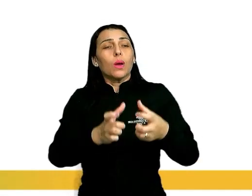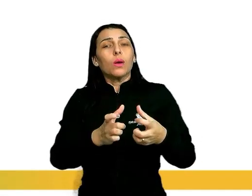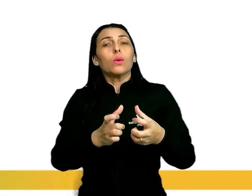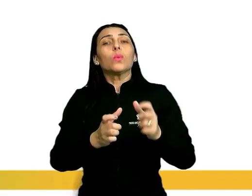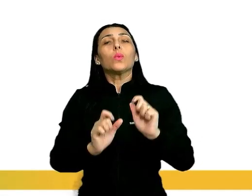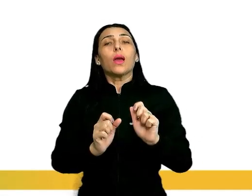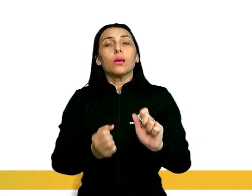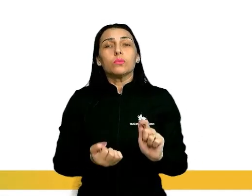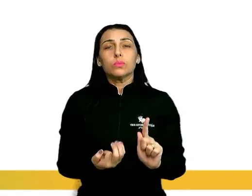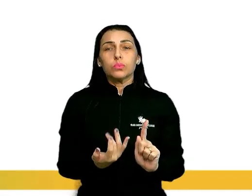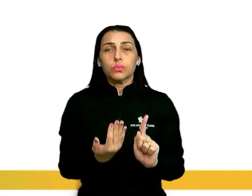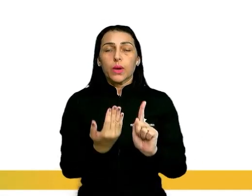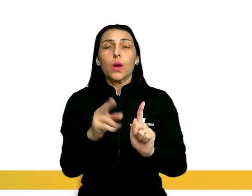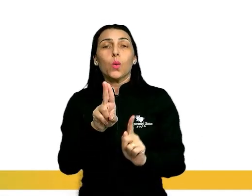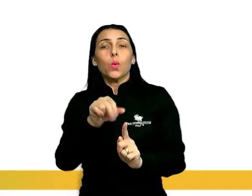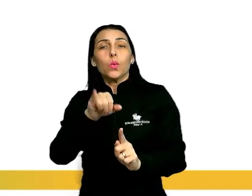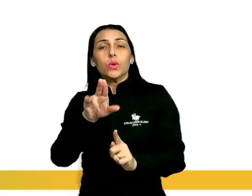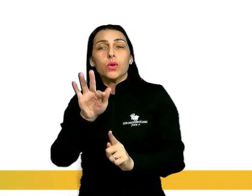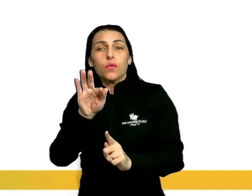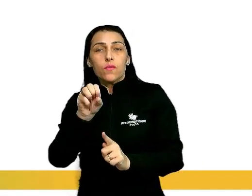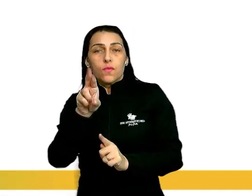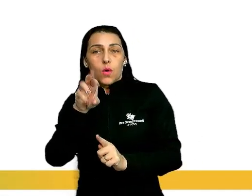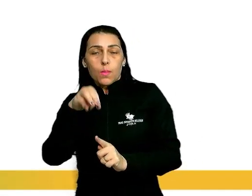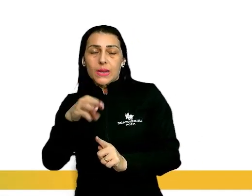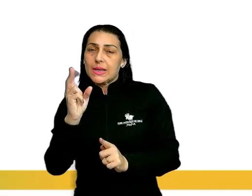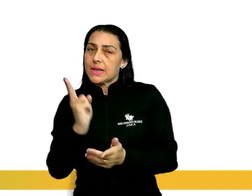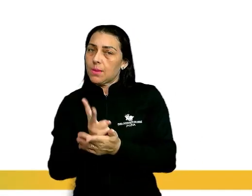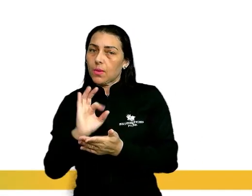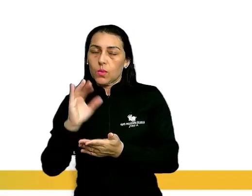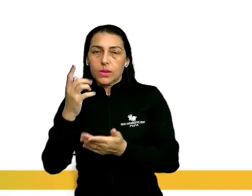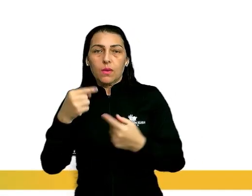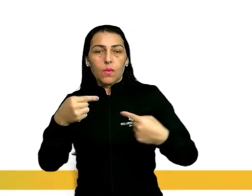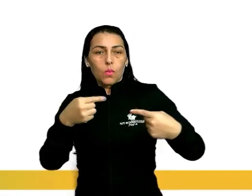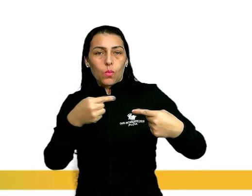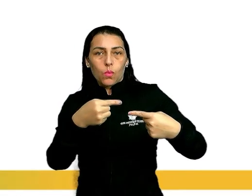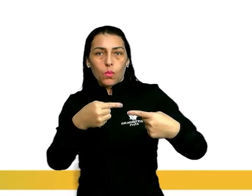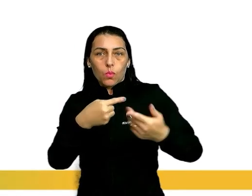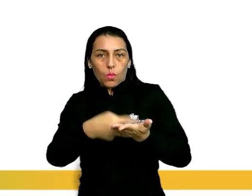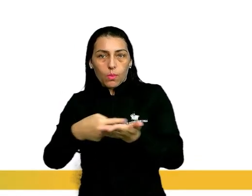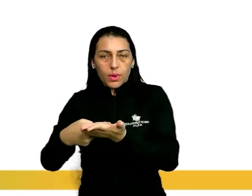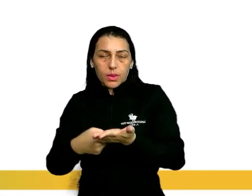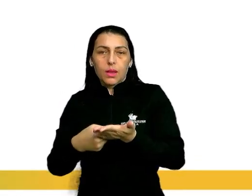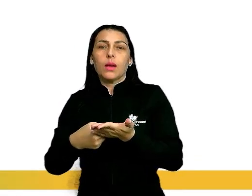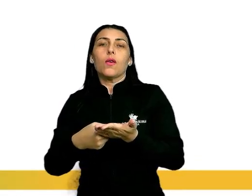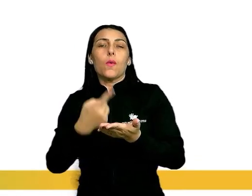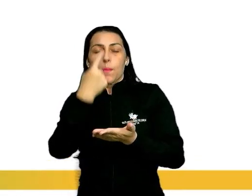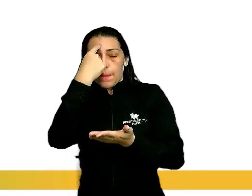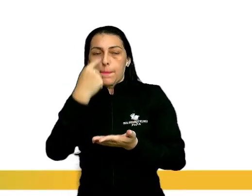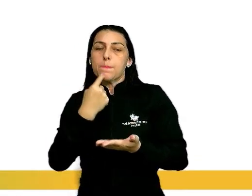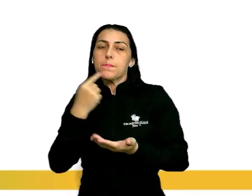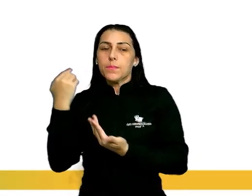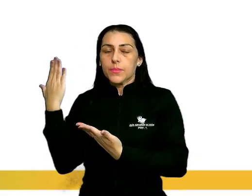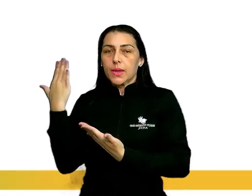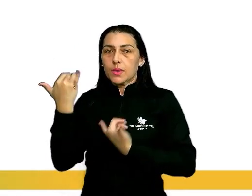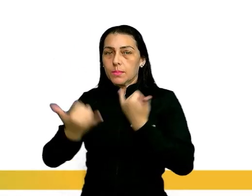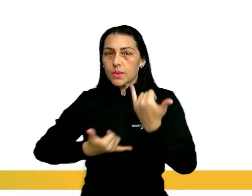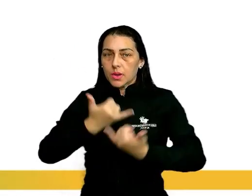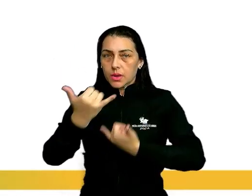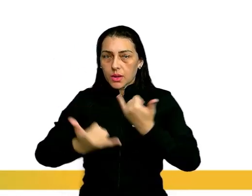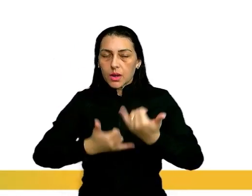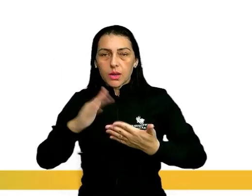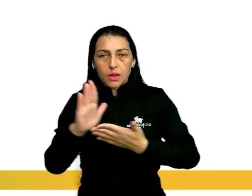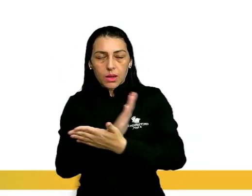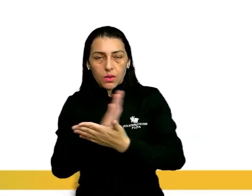uniforme e sempre que isso ocorrer eles vão combinar o mesmo Ponto conforme a gente pode ver aqui a figura né Desse brinquedo né que